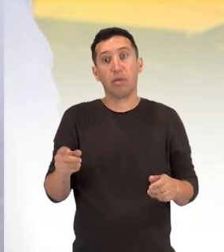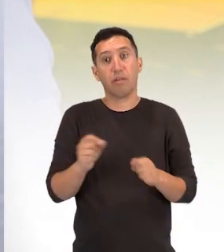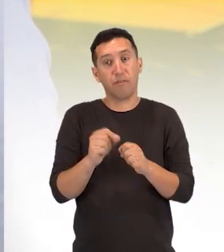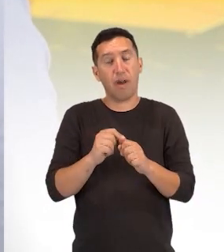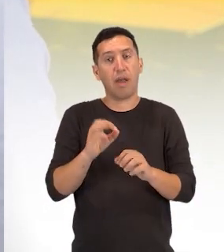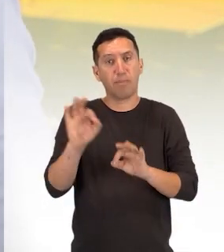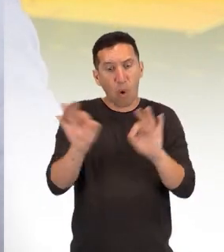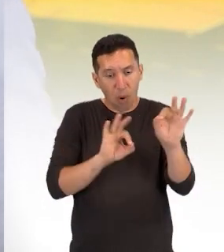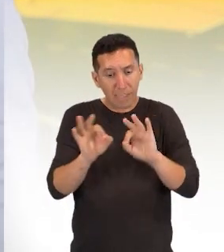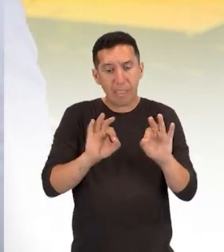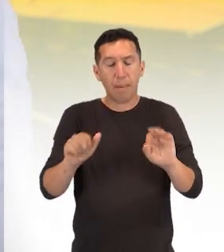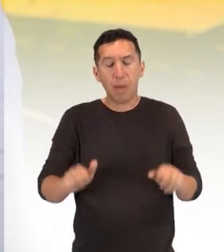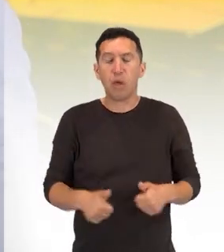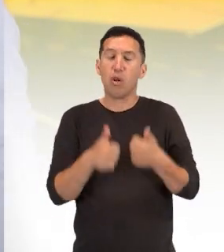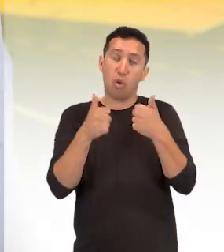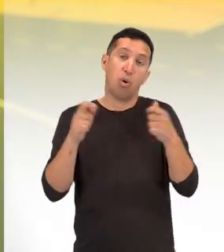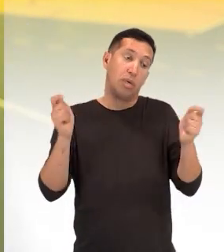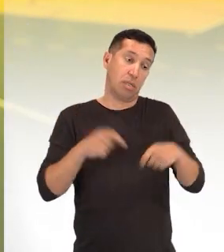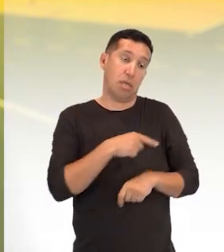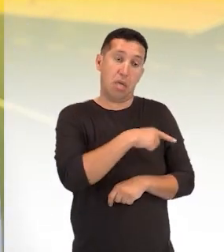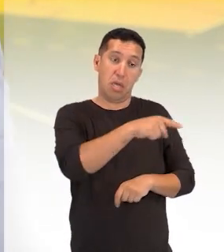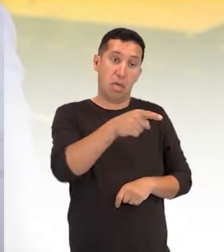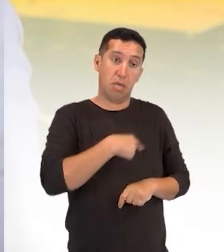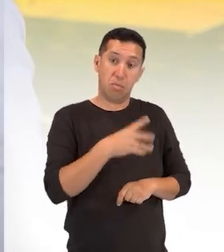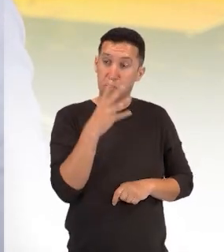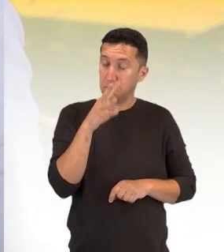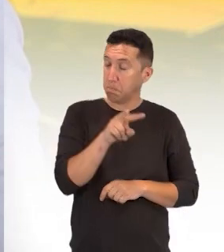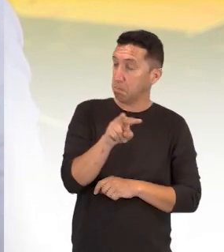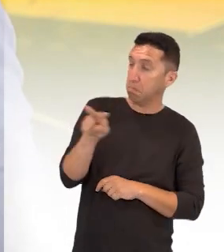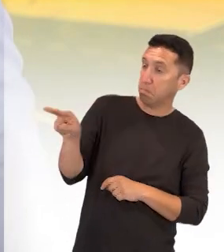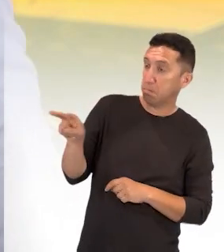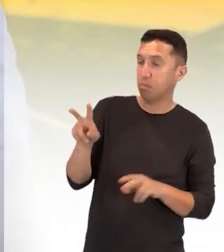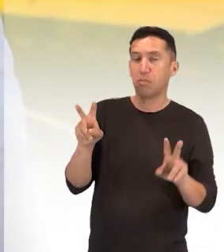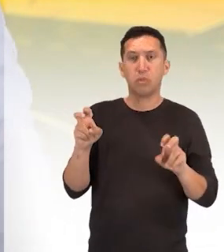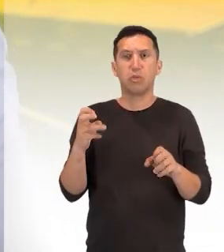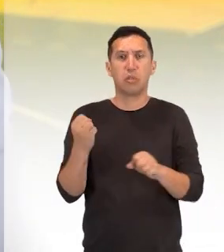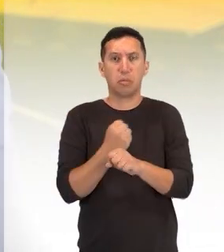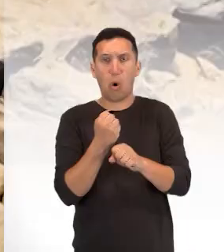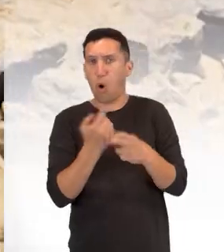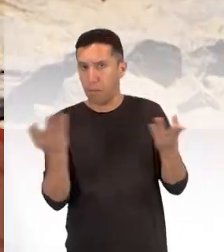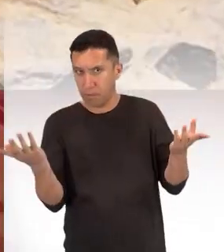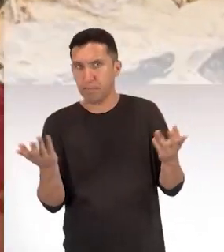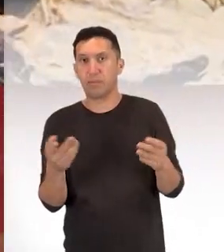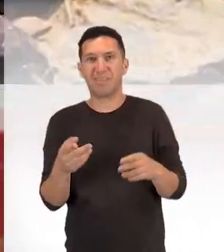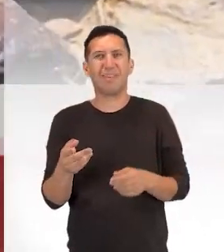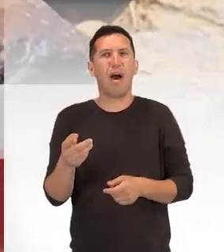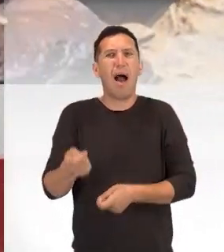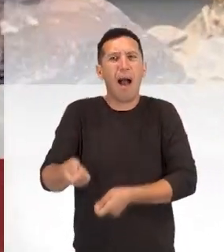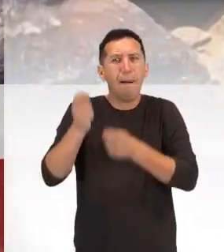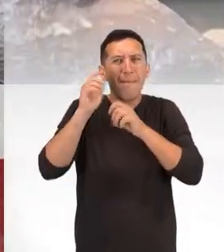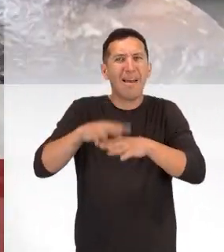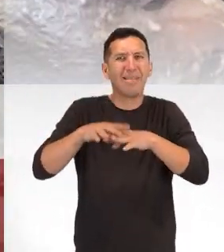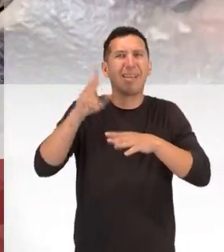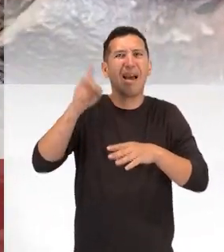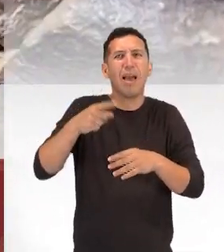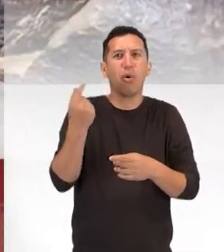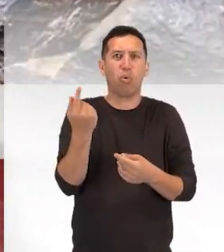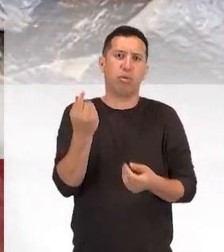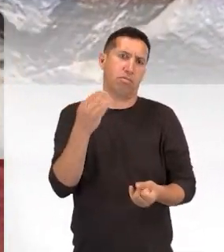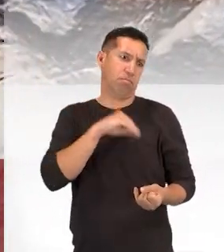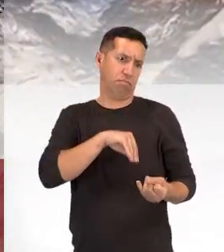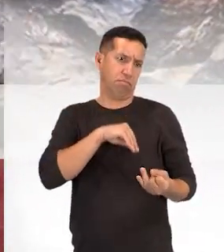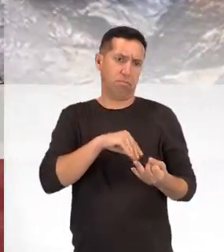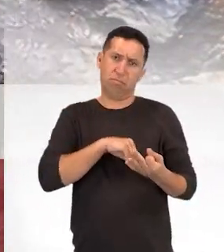essas coisas, esses arranjos políticos se transformarem, né, em autorizações para a obra. A pesca é a principal fonte de renda